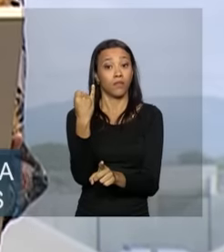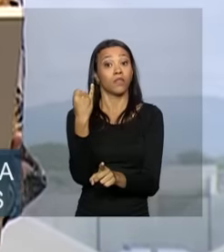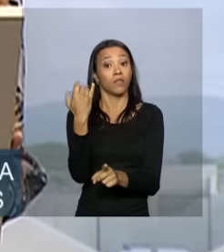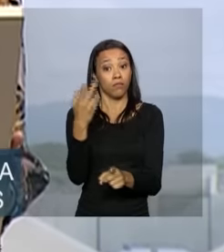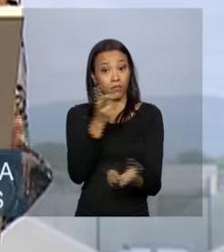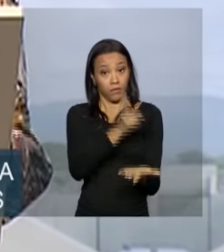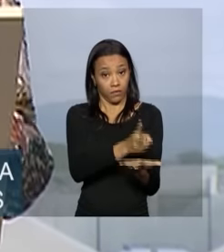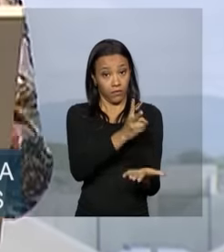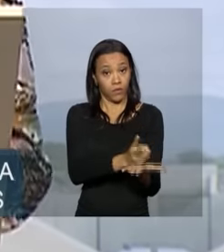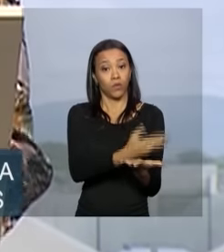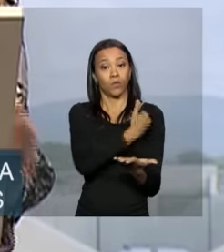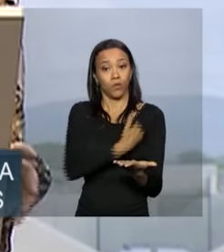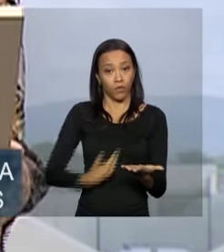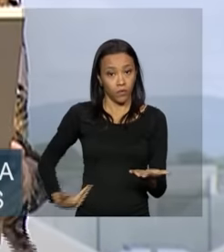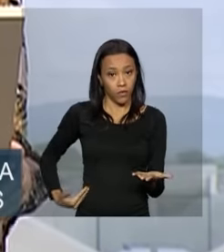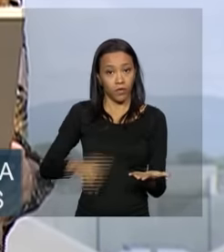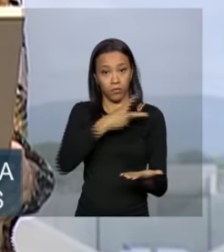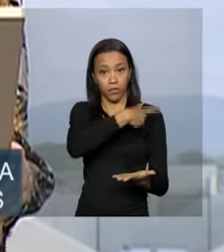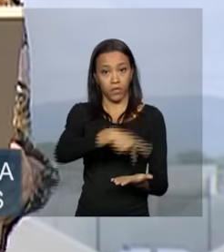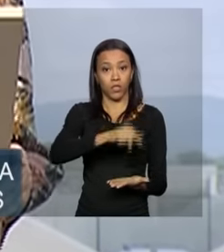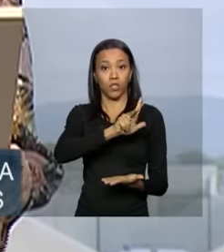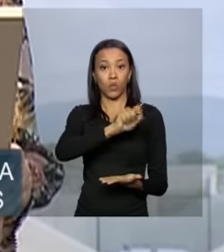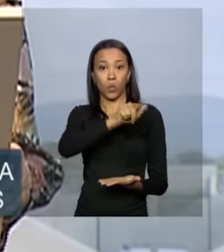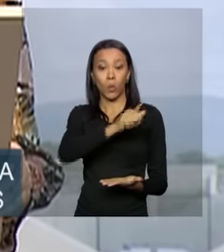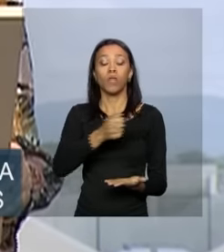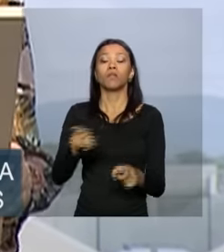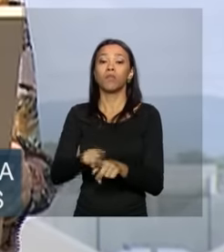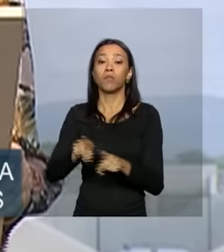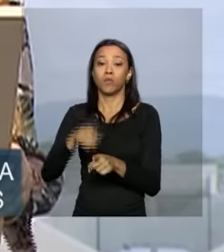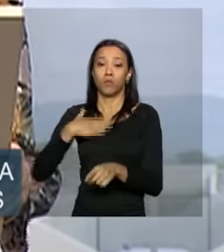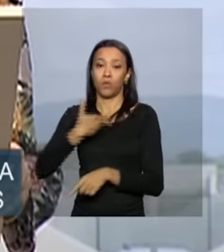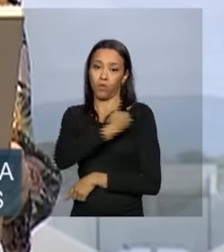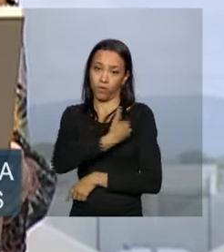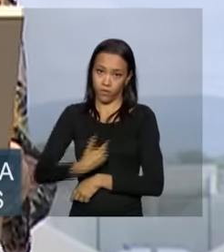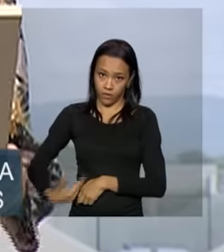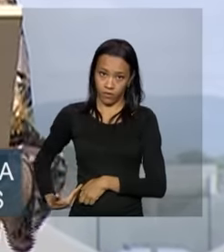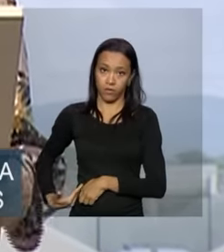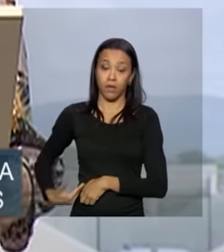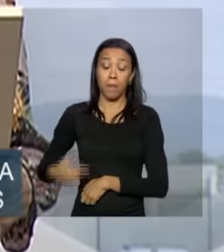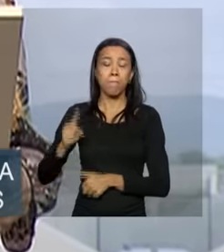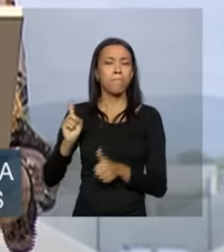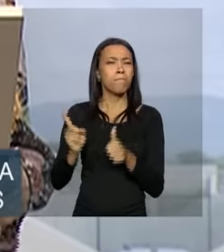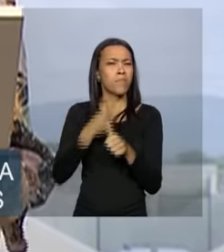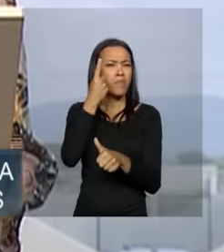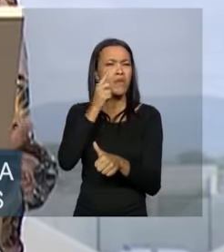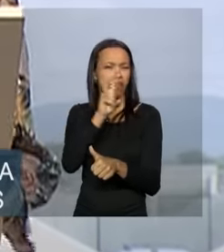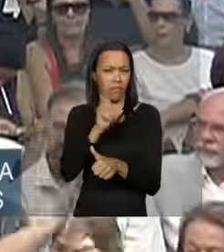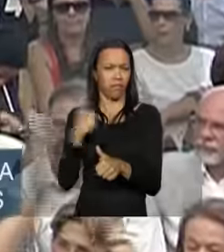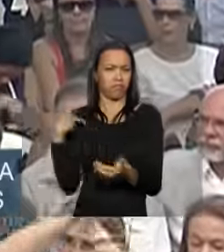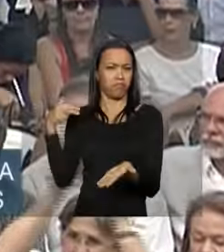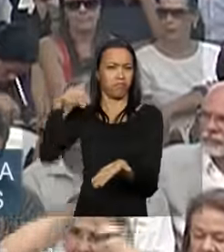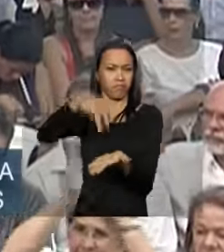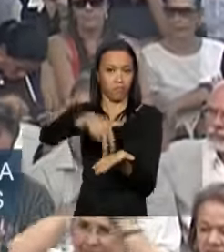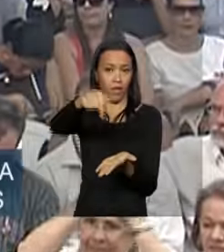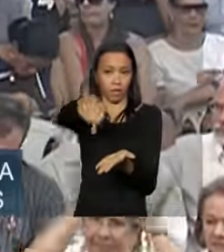do presidente Lula quanto do meu governo. A primeira vez que eu vim aqui,